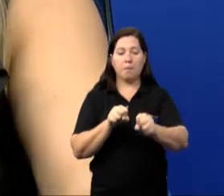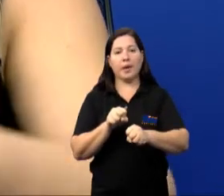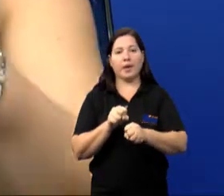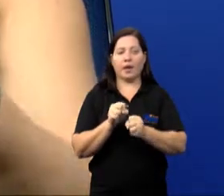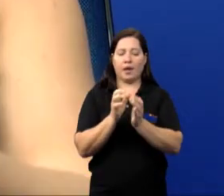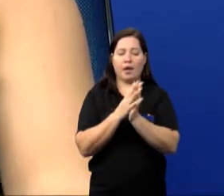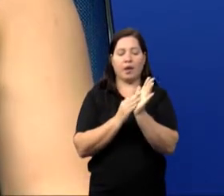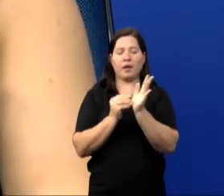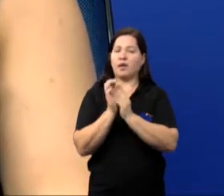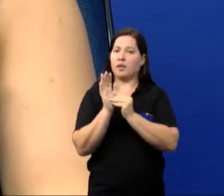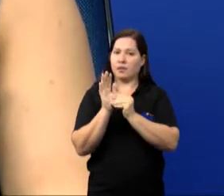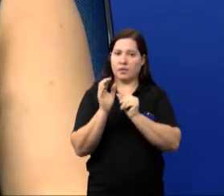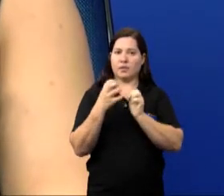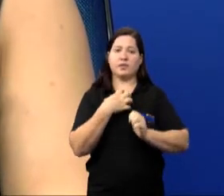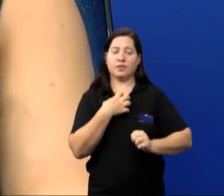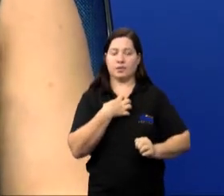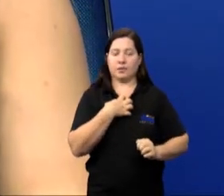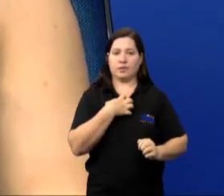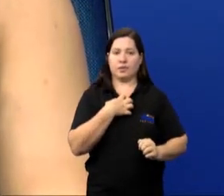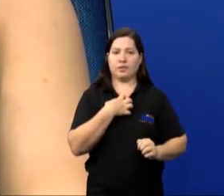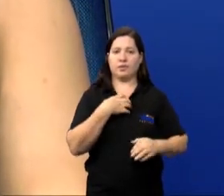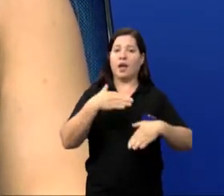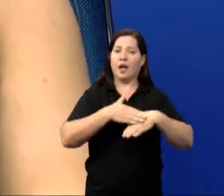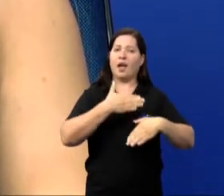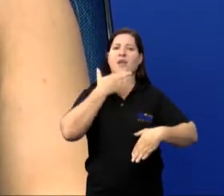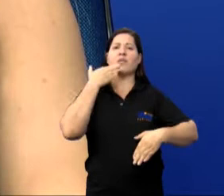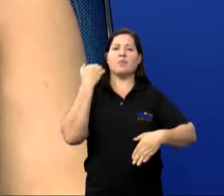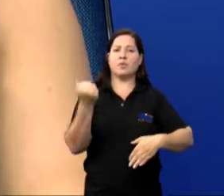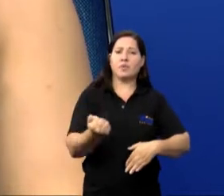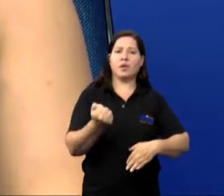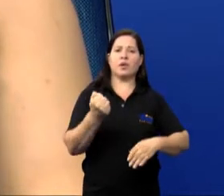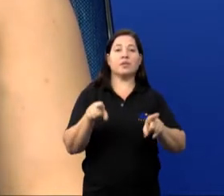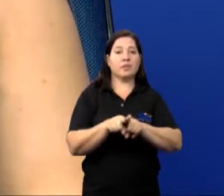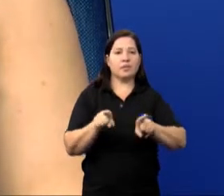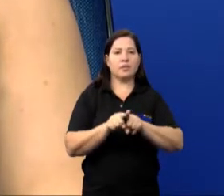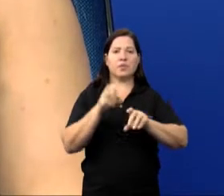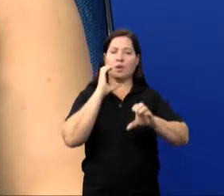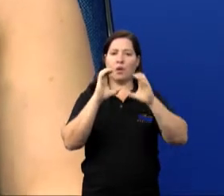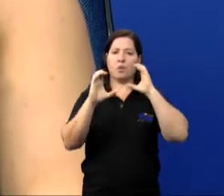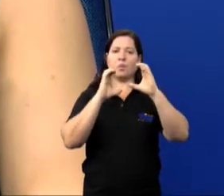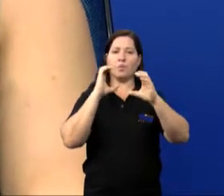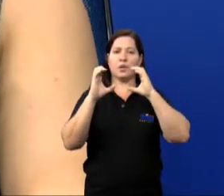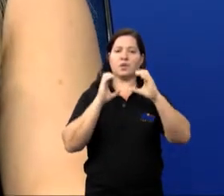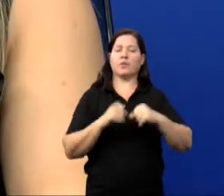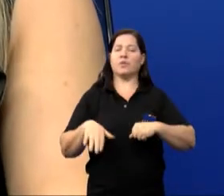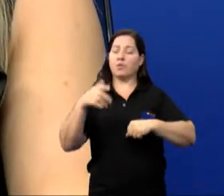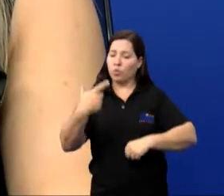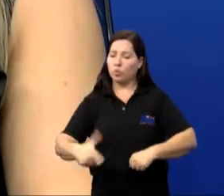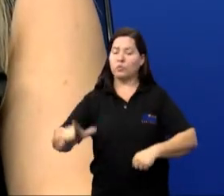comunicar, melhorando a elaboração da sua comunicação, porque a gente vai continuar conversando com ele e é uma conversa que não, a gente não